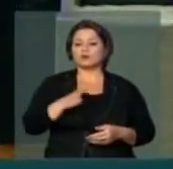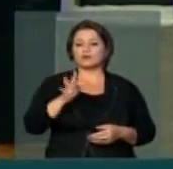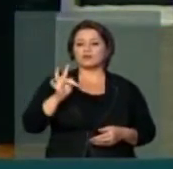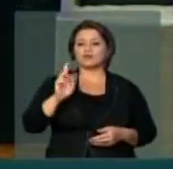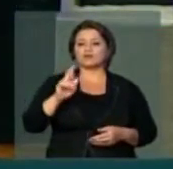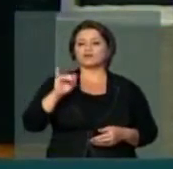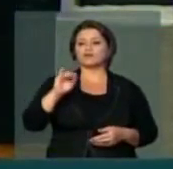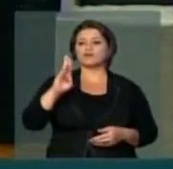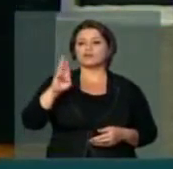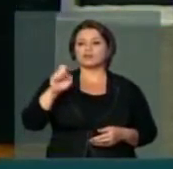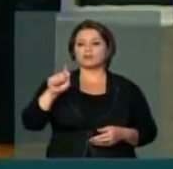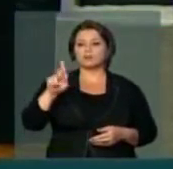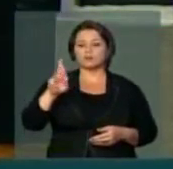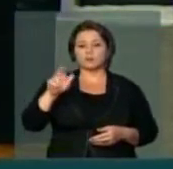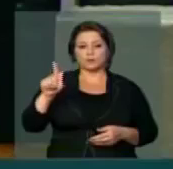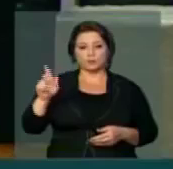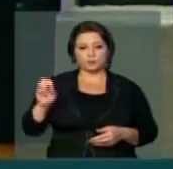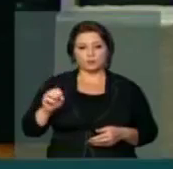dia,